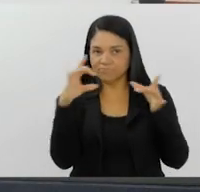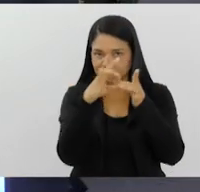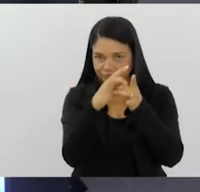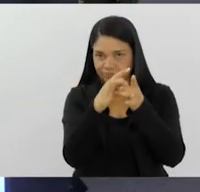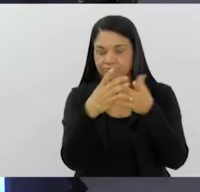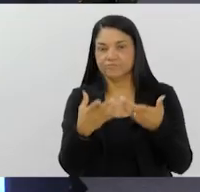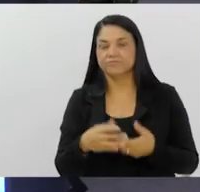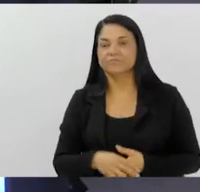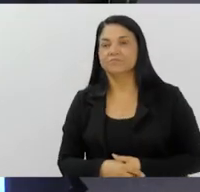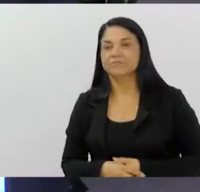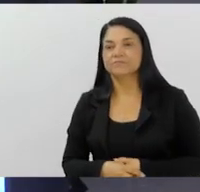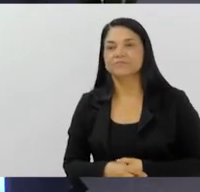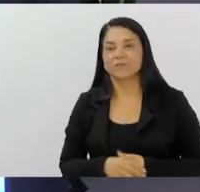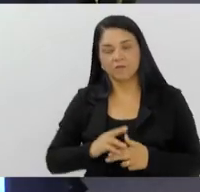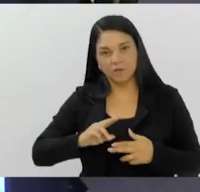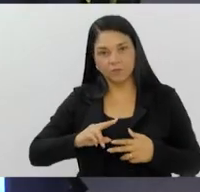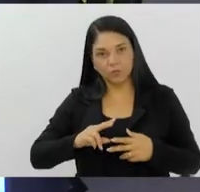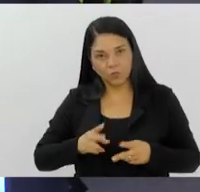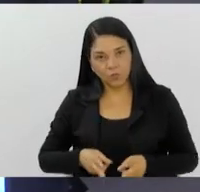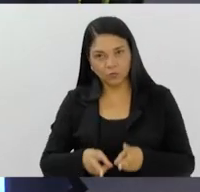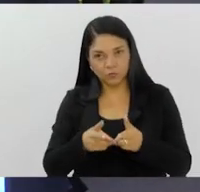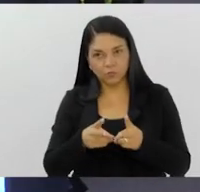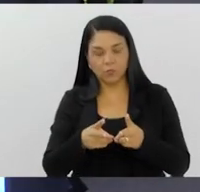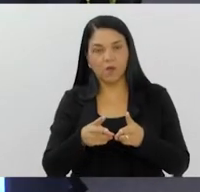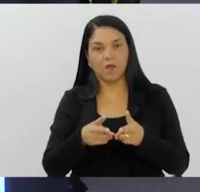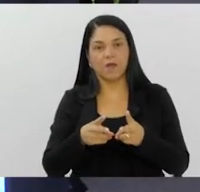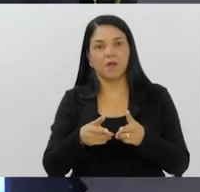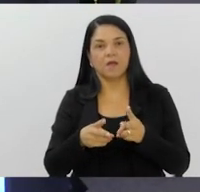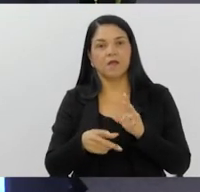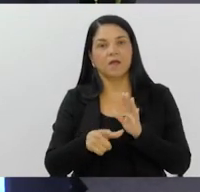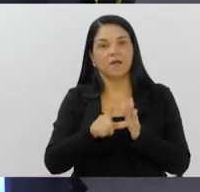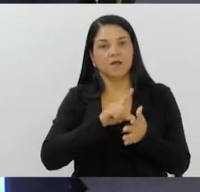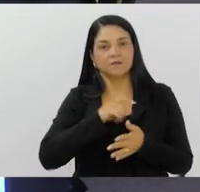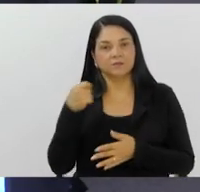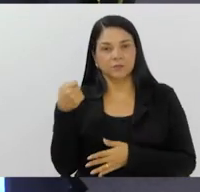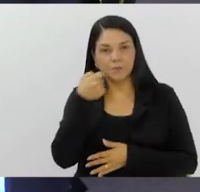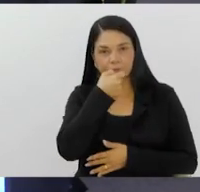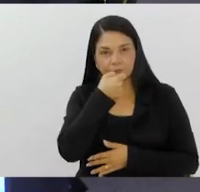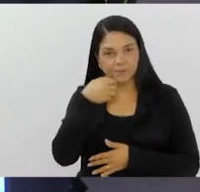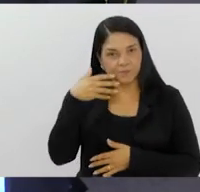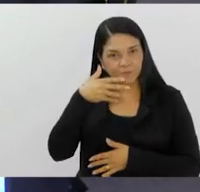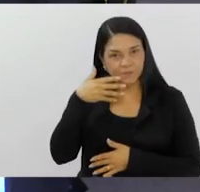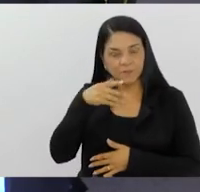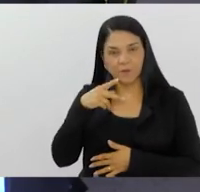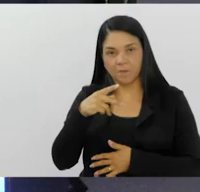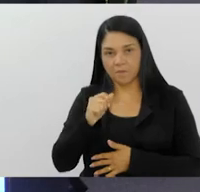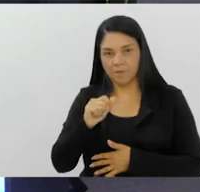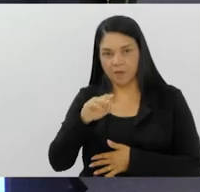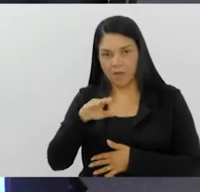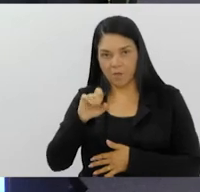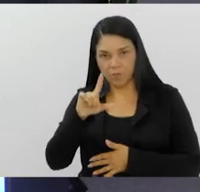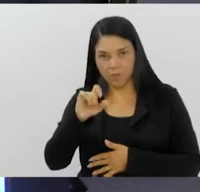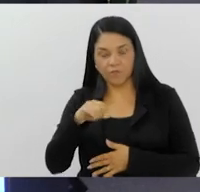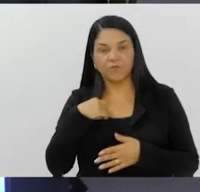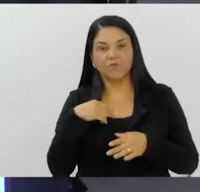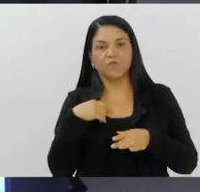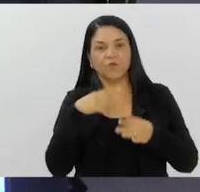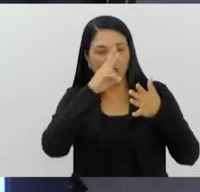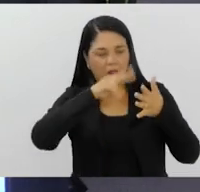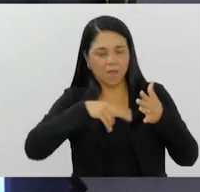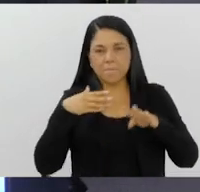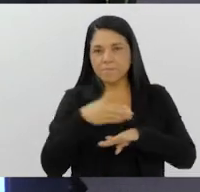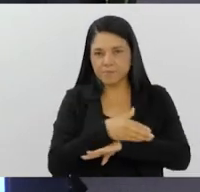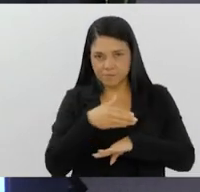bem então vamos dar sequência aqui antes de aqui e pro pro Pablo eu vou ler aqui algumas presenças muito rapidamente